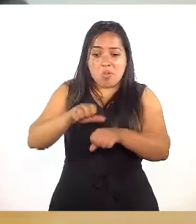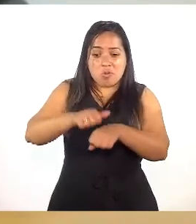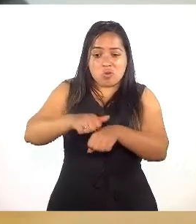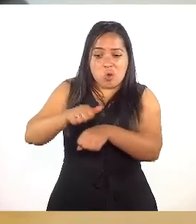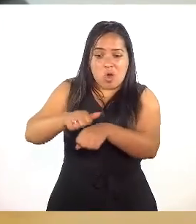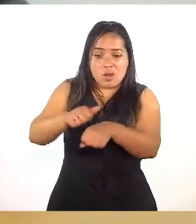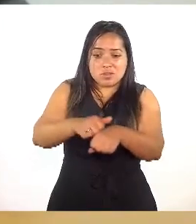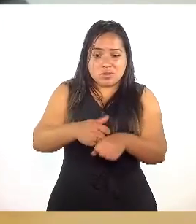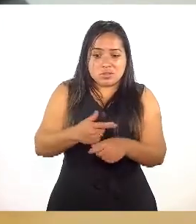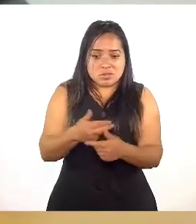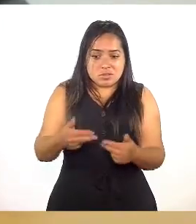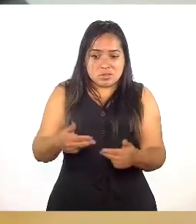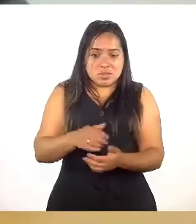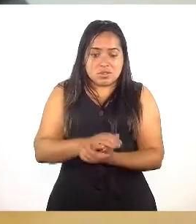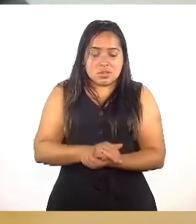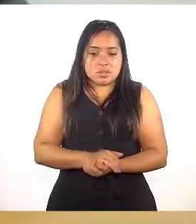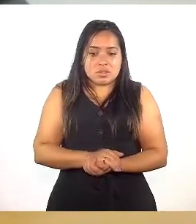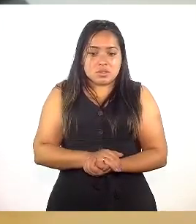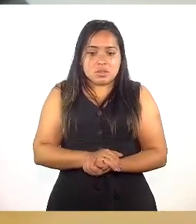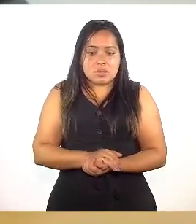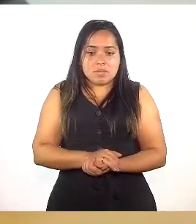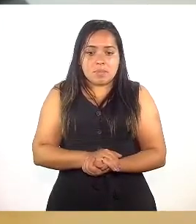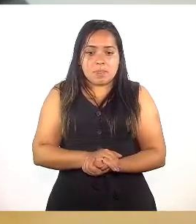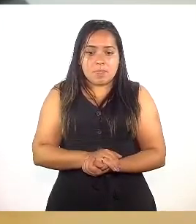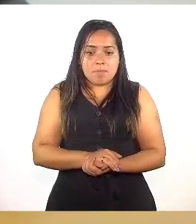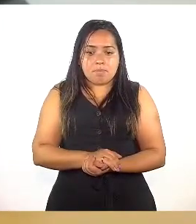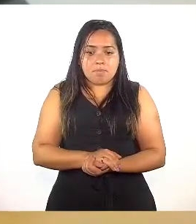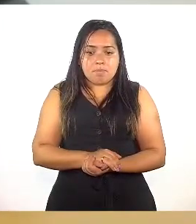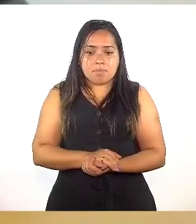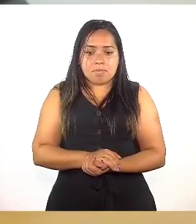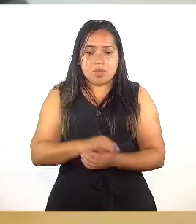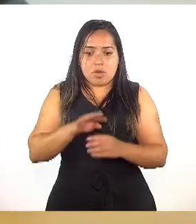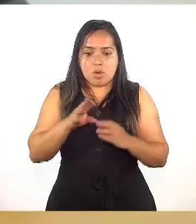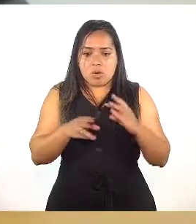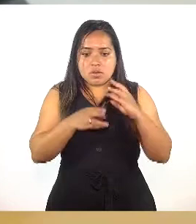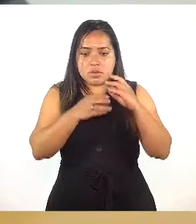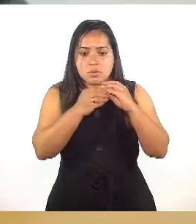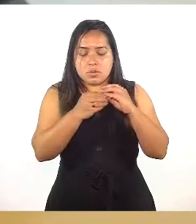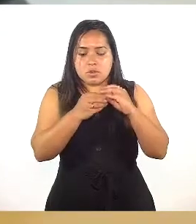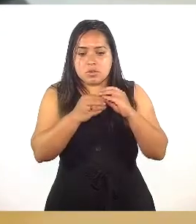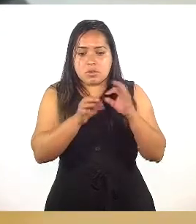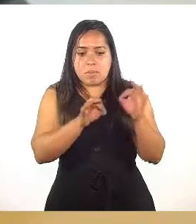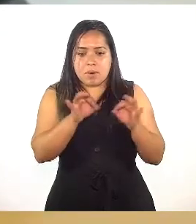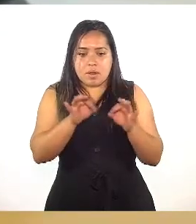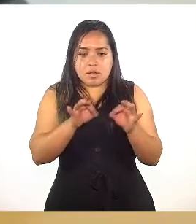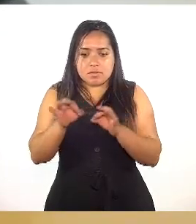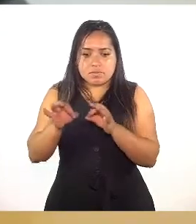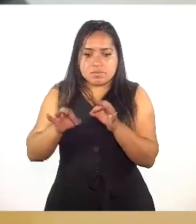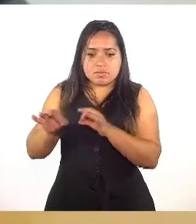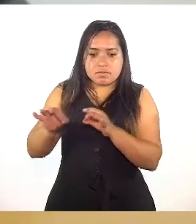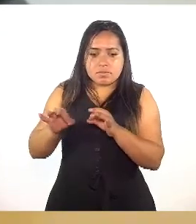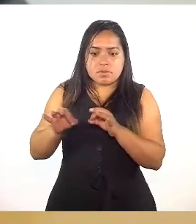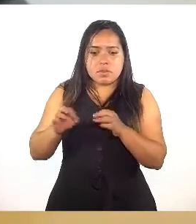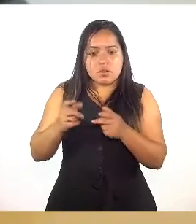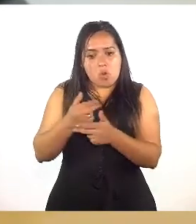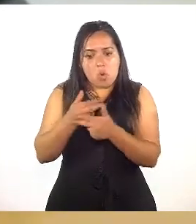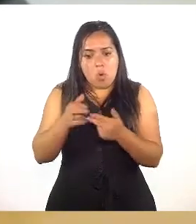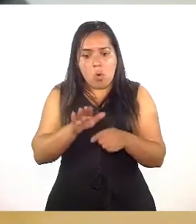supervisionando e regulamentando, contribuindo com a regulação nesse ambiente.